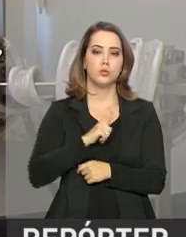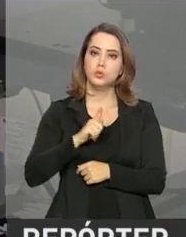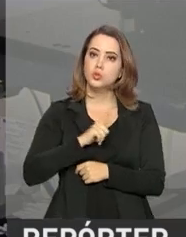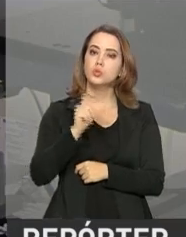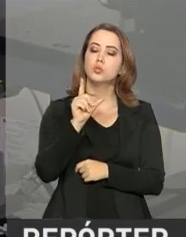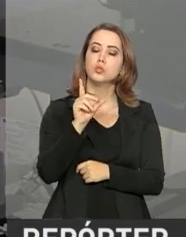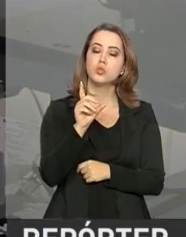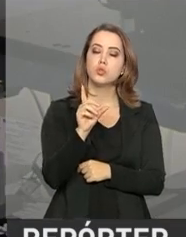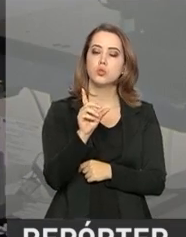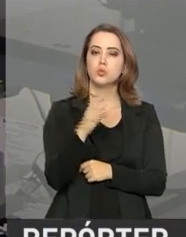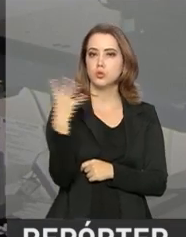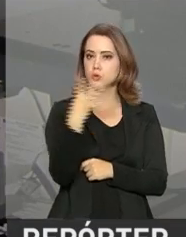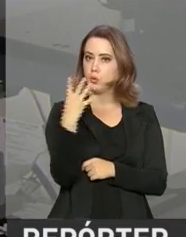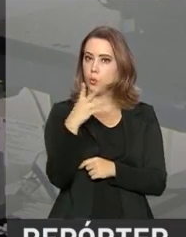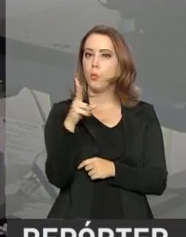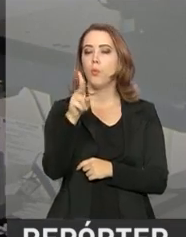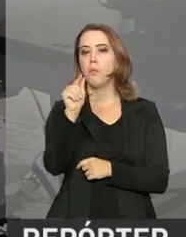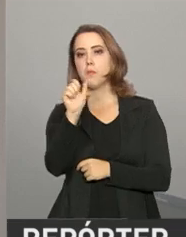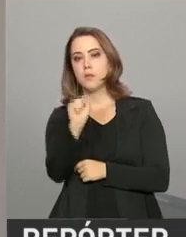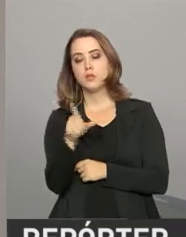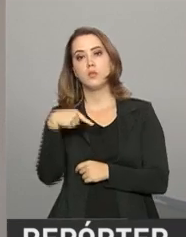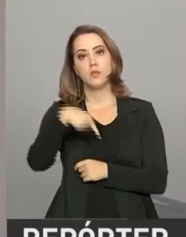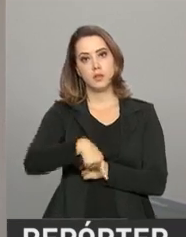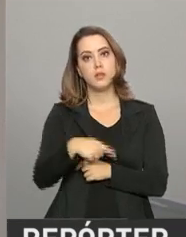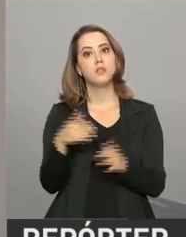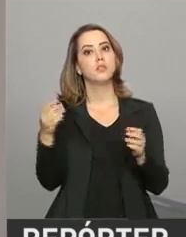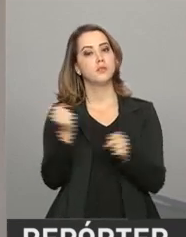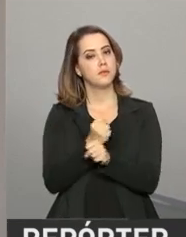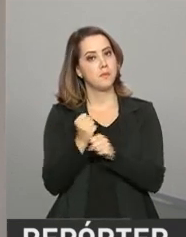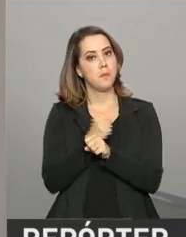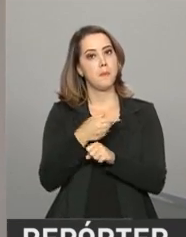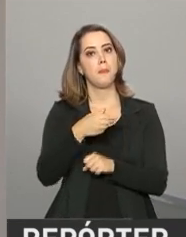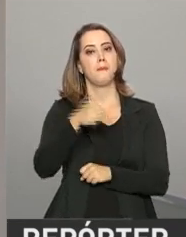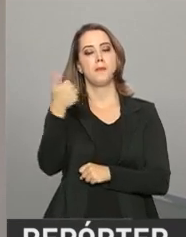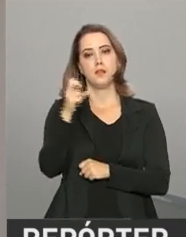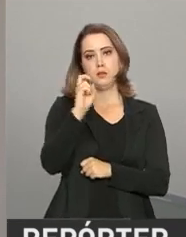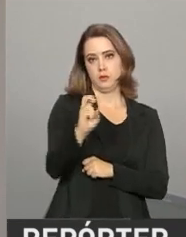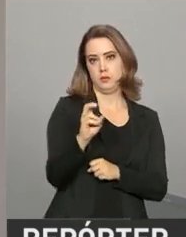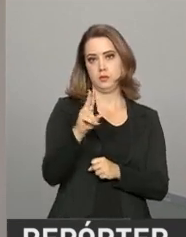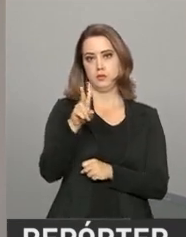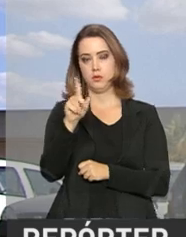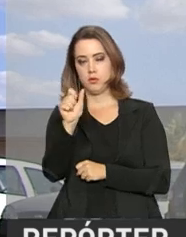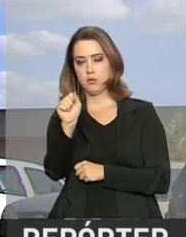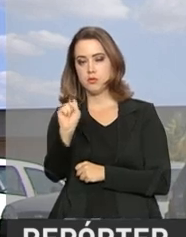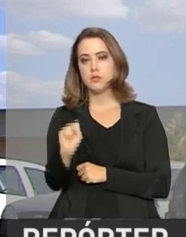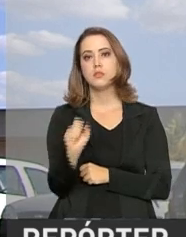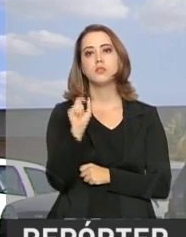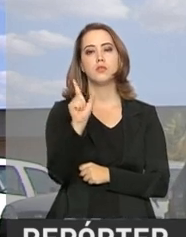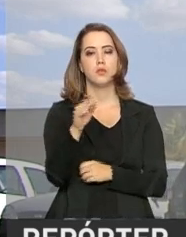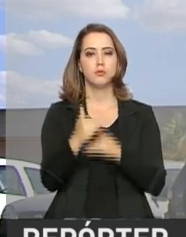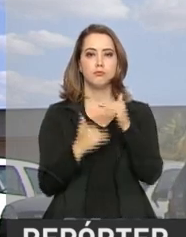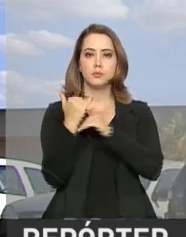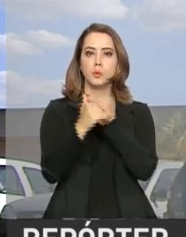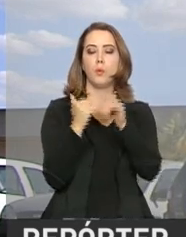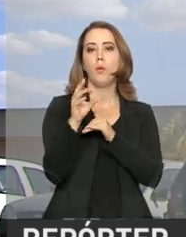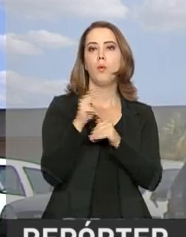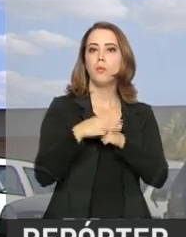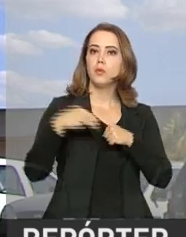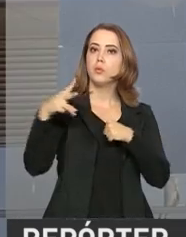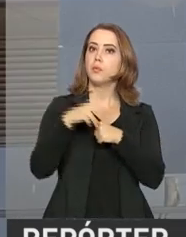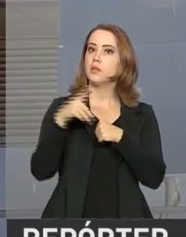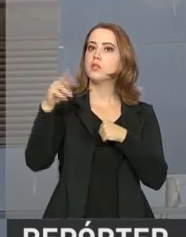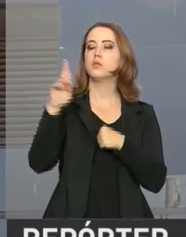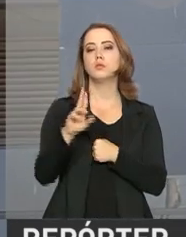de Geologia da UnB neste ano saltou para 15 o aumento no número de mestres e doutores não está restrito à